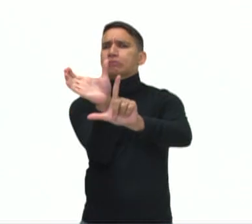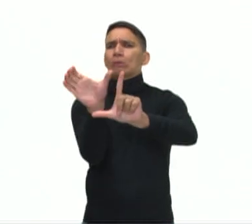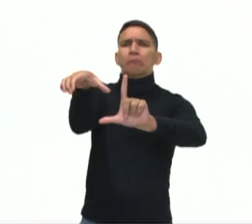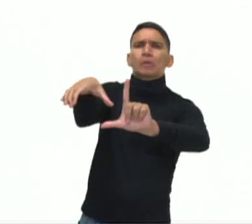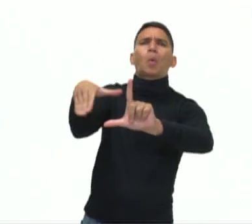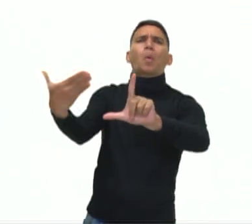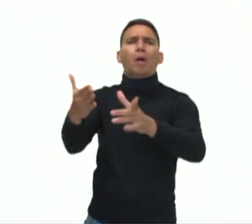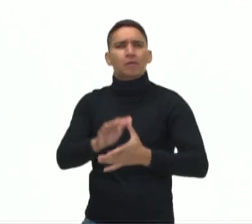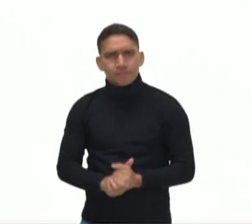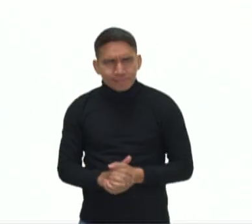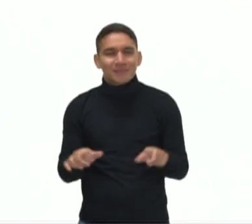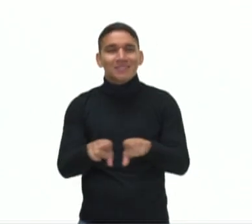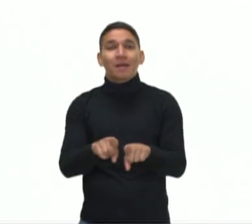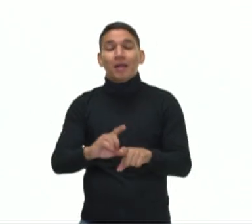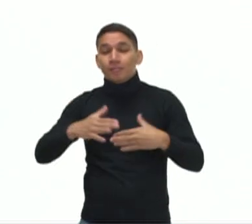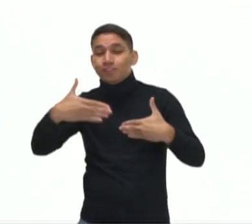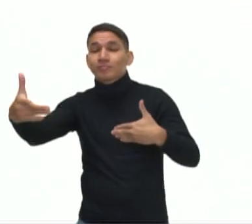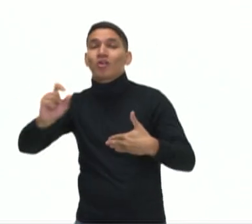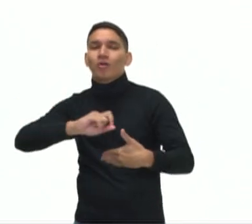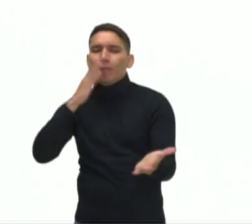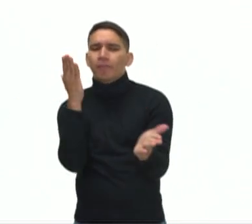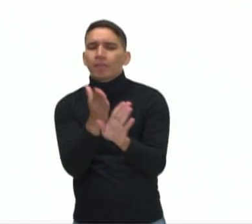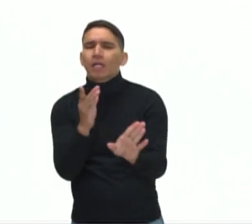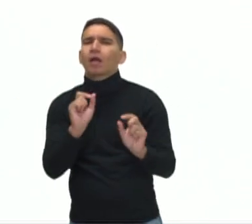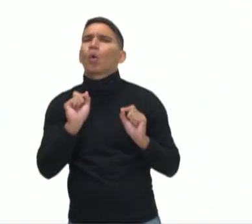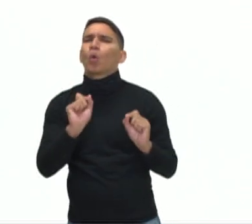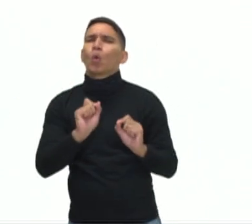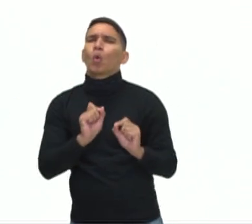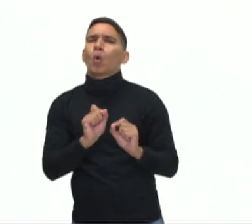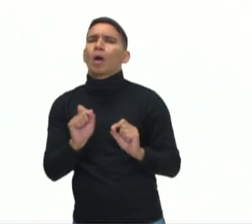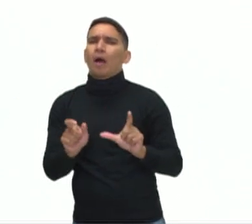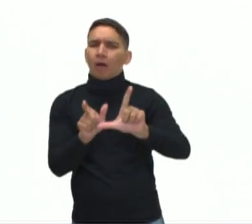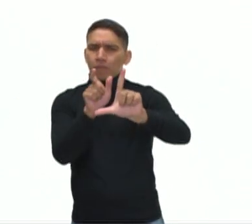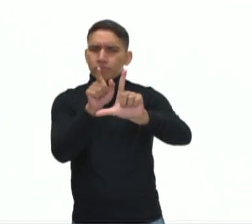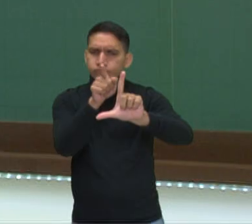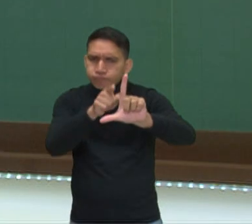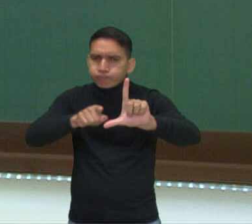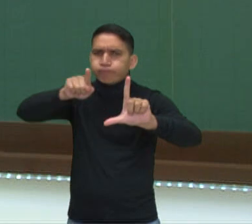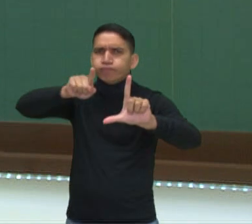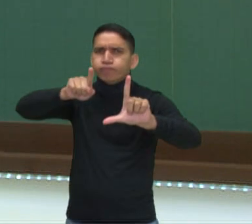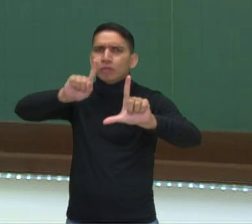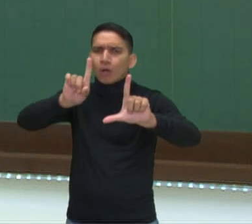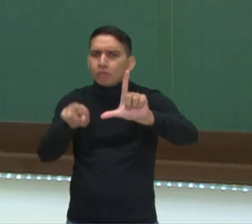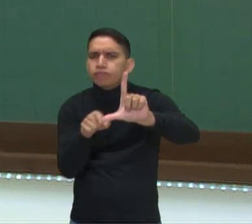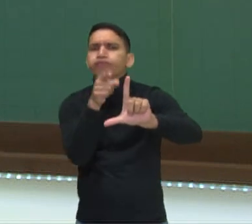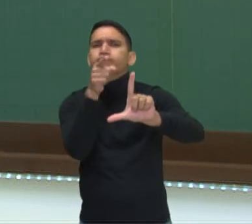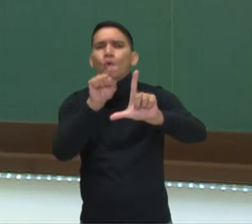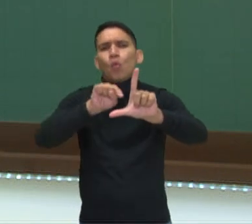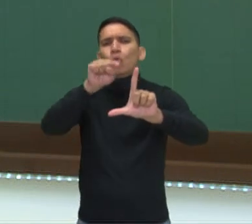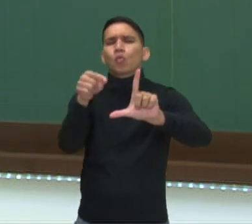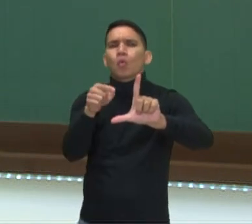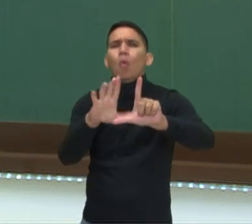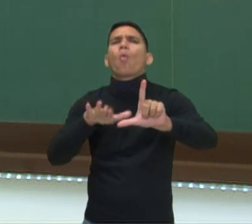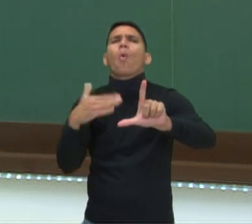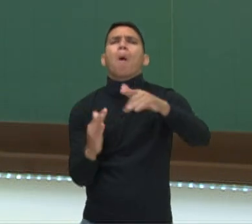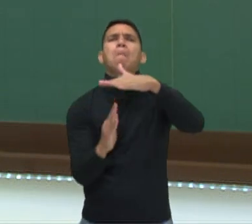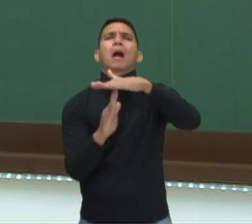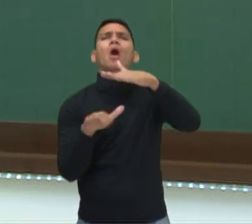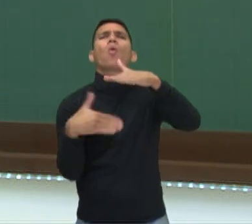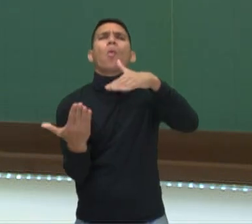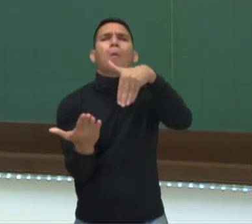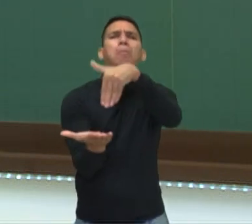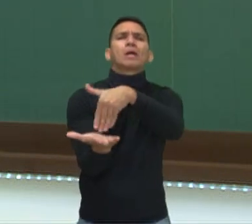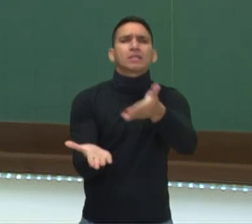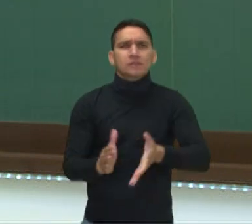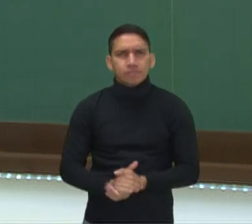Na sequência, identificar se essa parábola tem valor de máximo ou valor de mínimo. Então, vamos